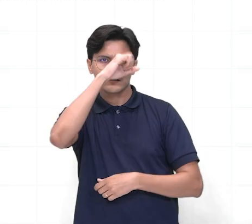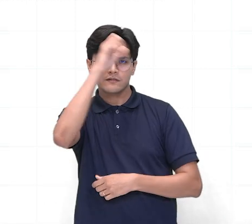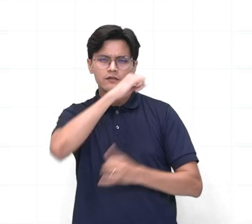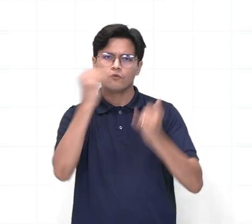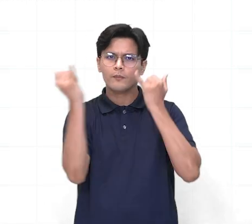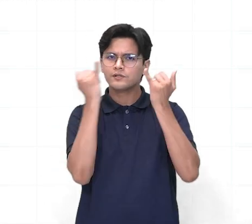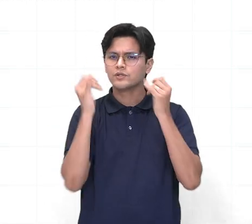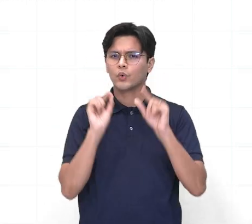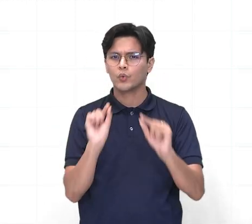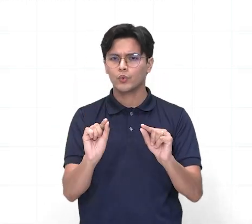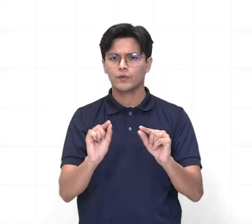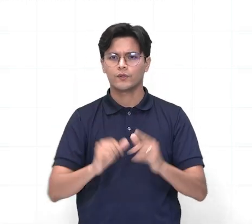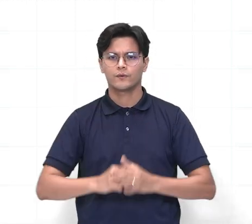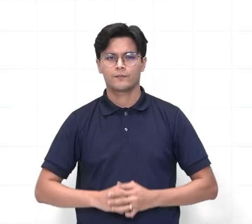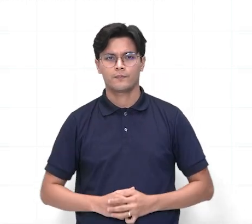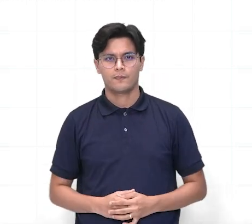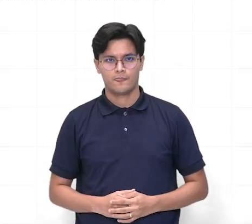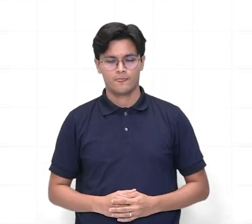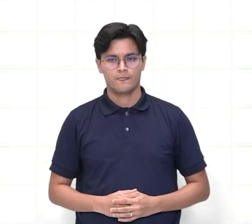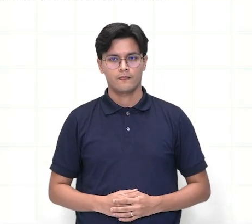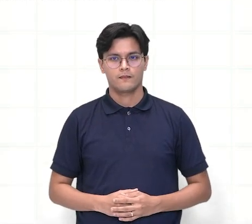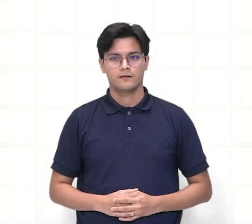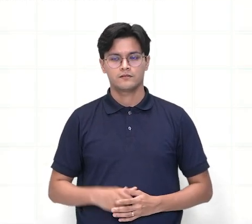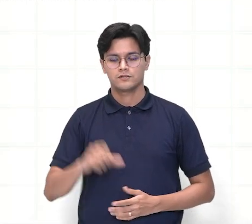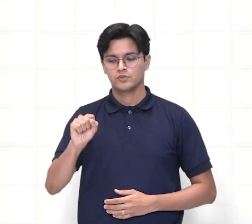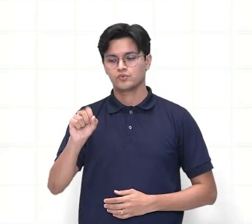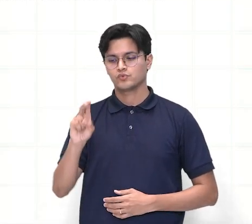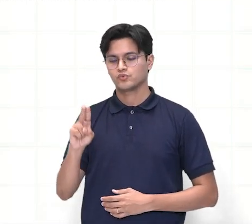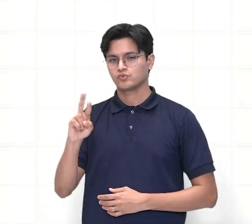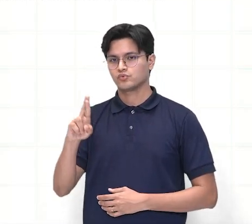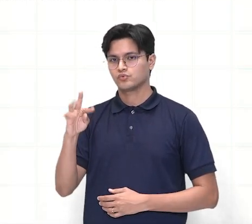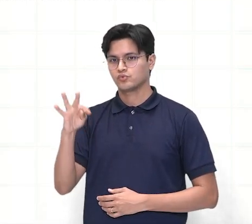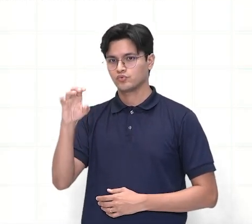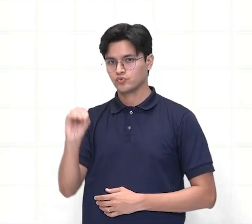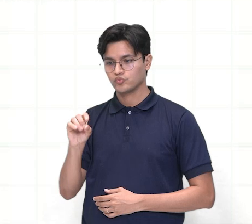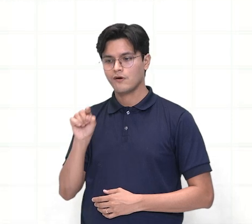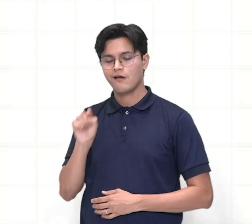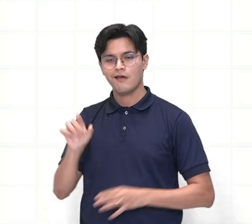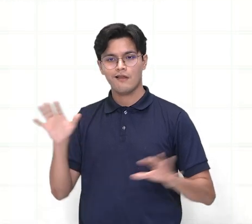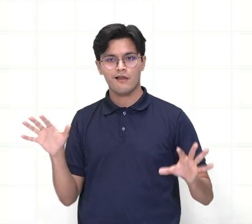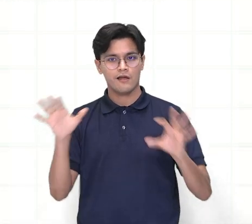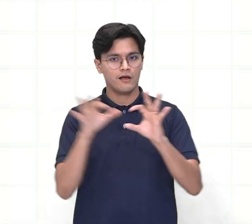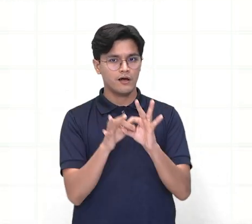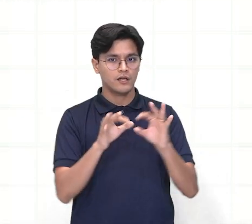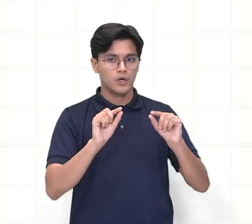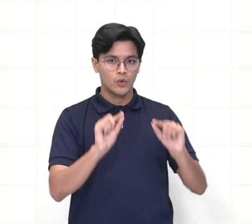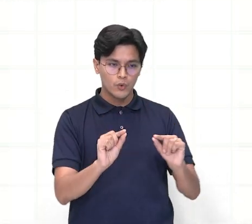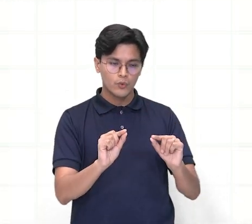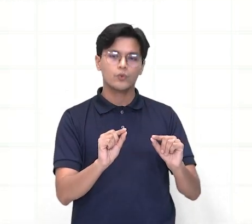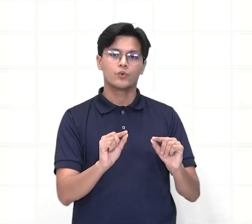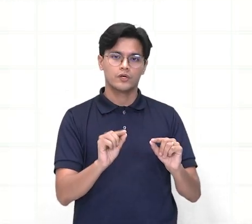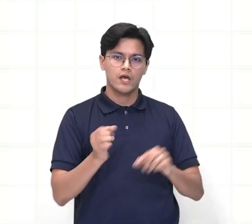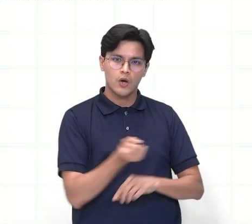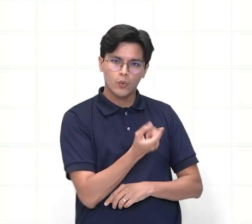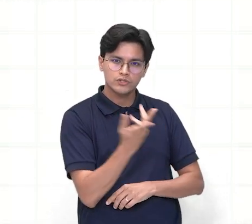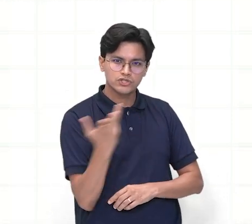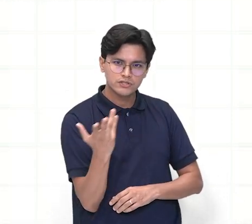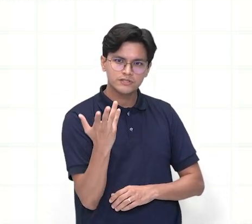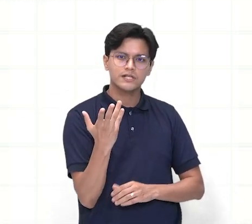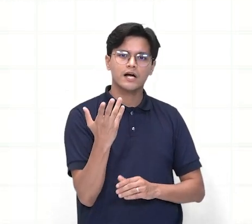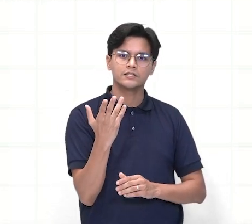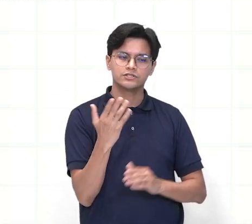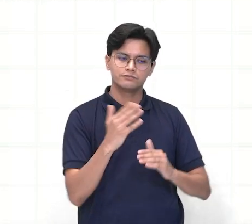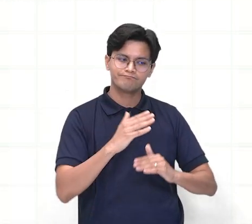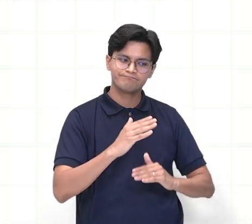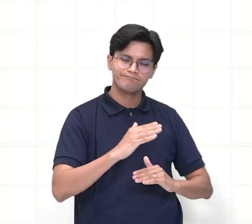ele está associado ao quê? Ao aumento repentino,